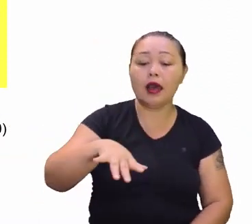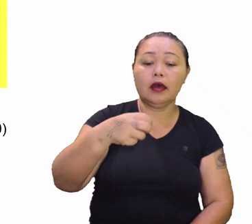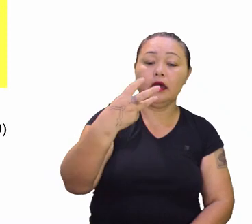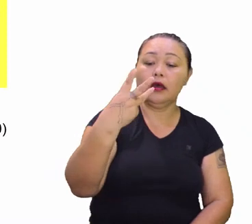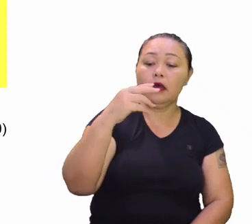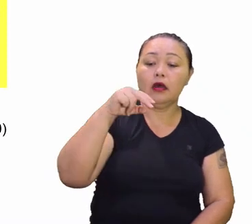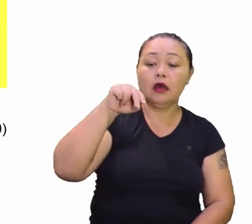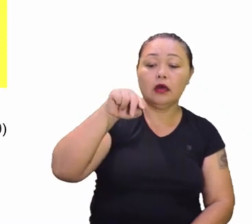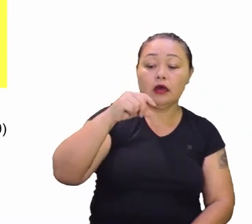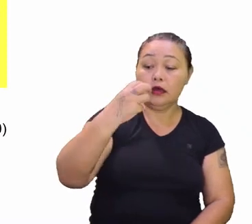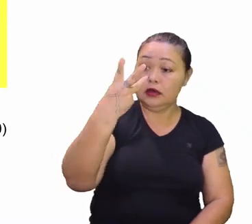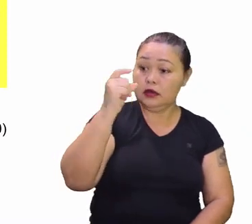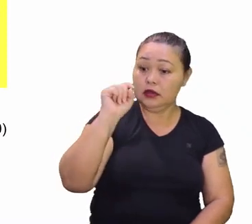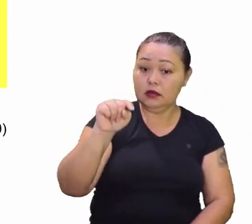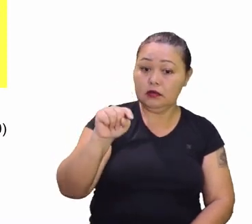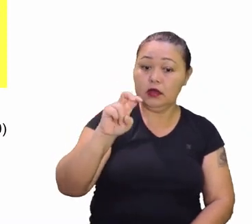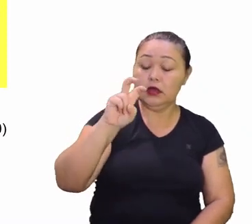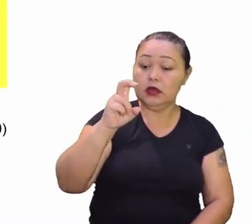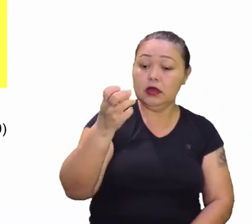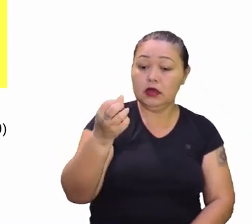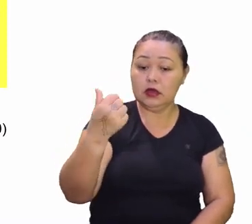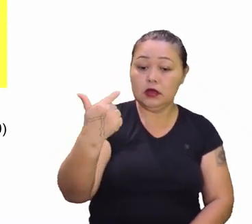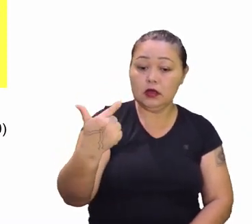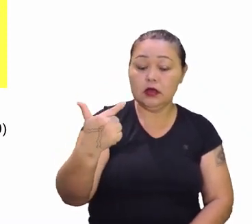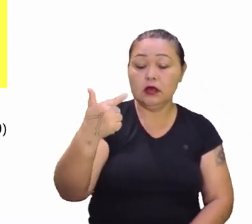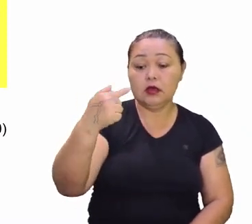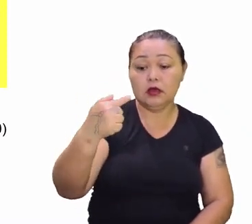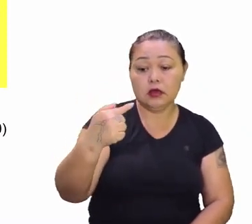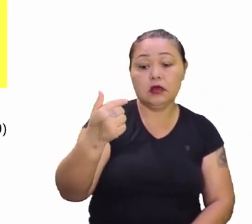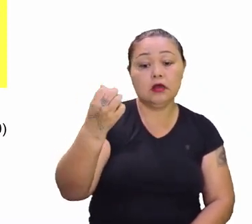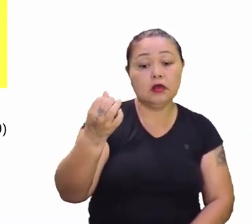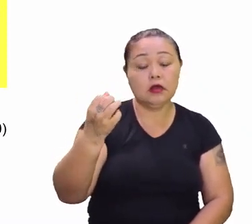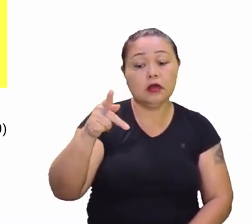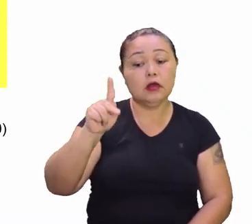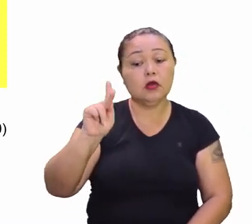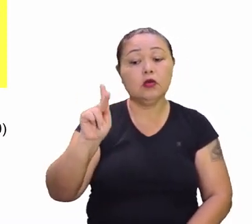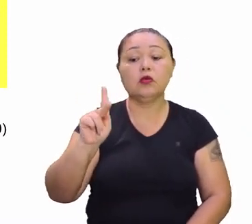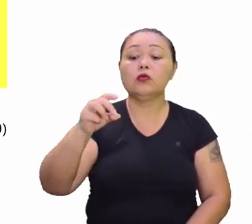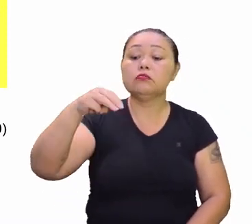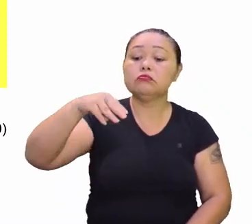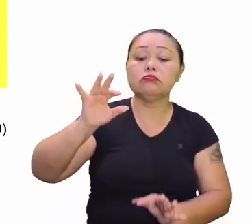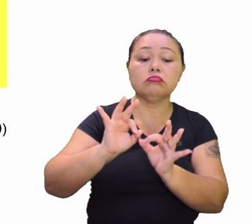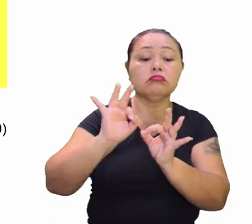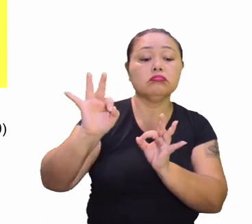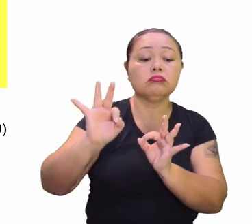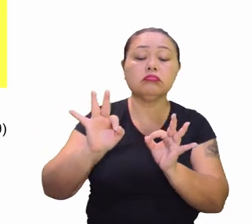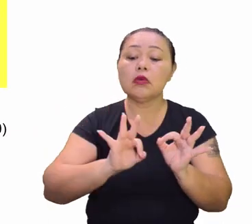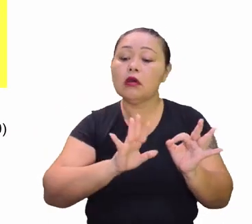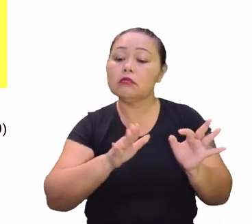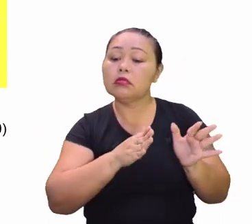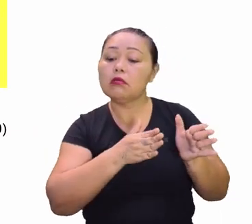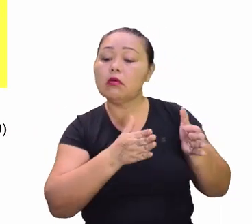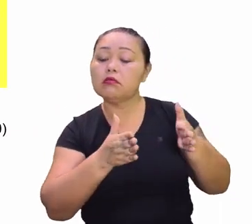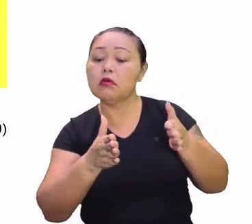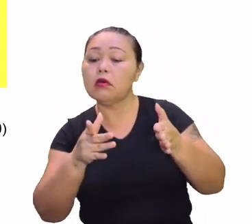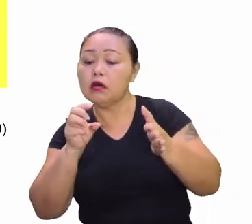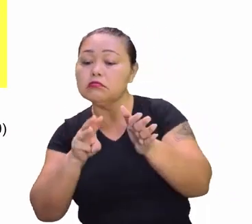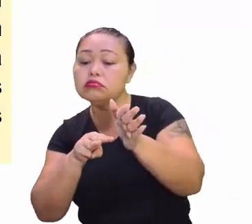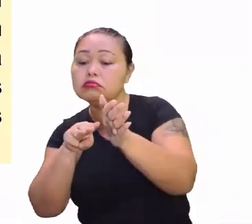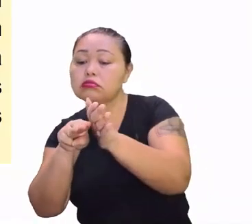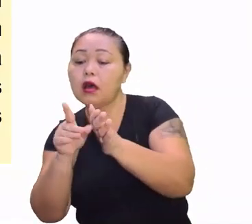3.562 quilômetros quadrados, desembocando na margem direita do Rio